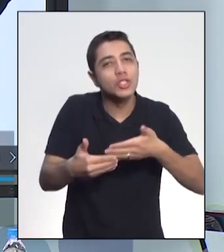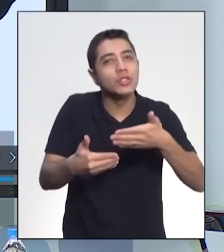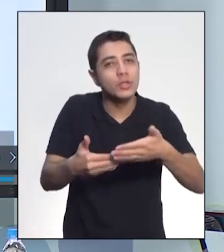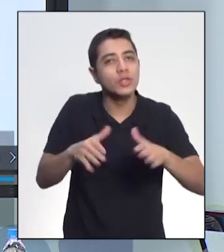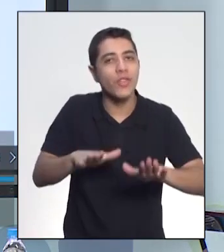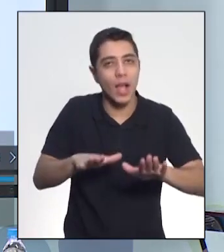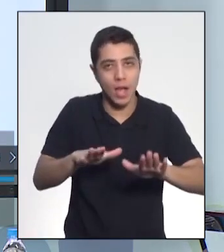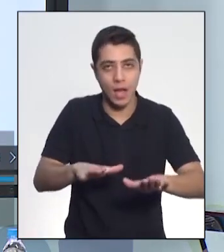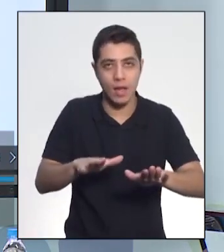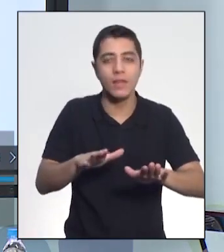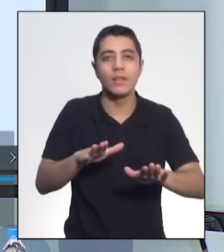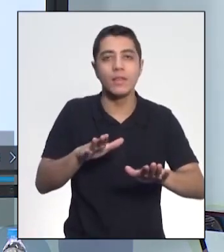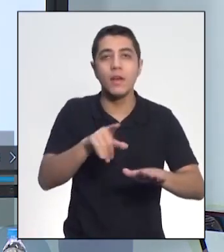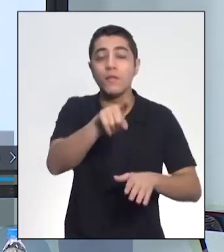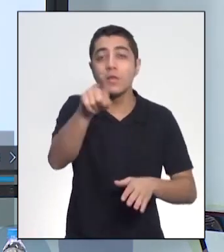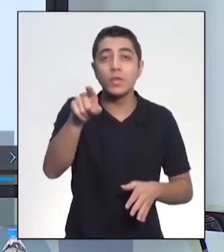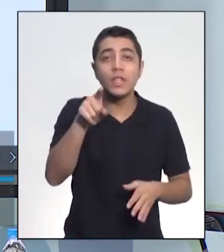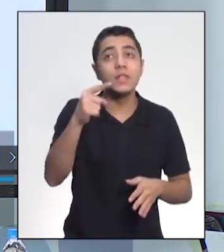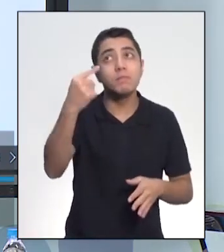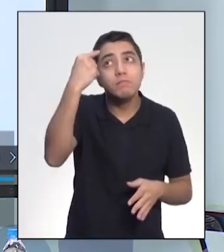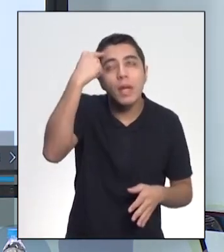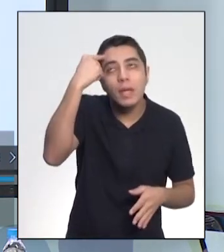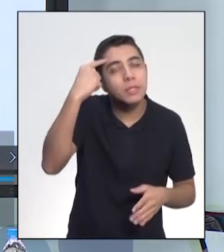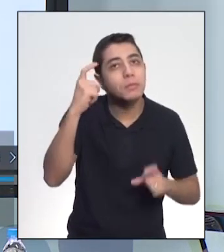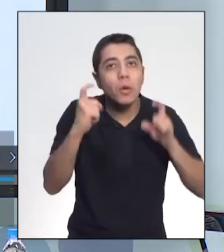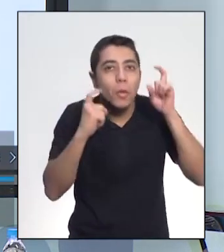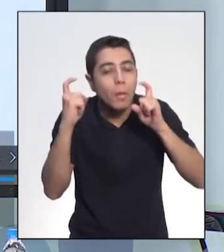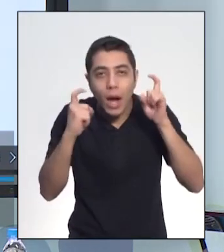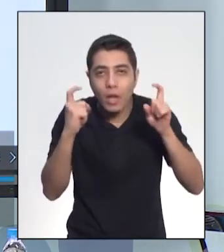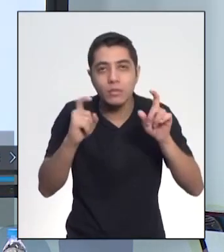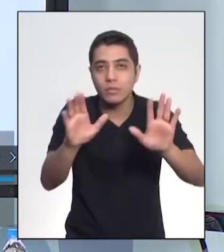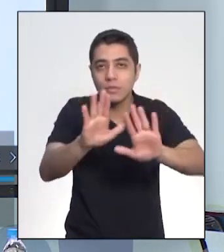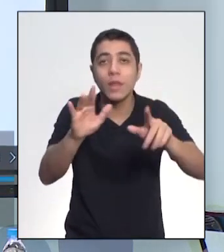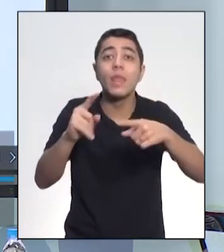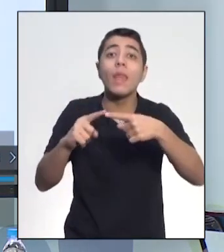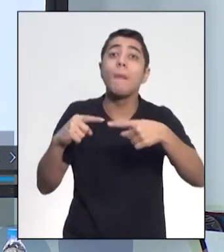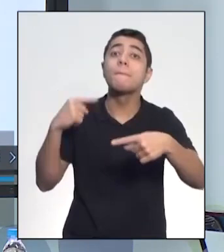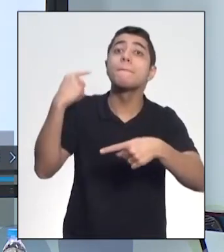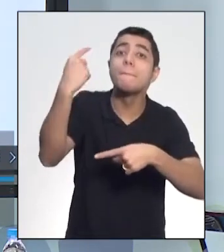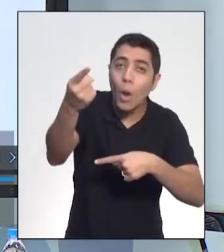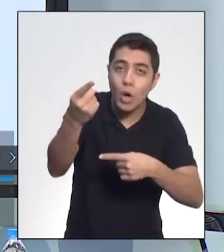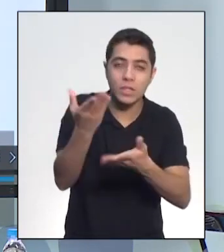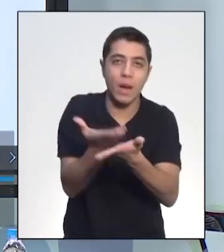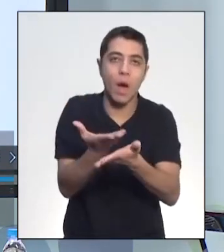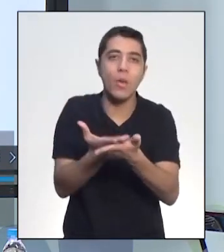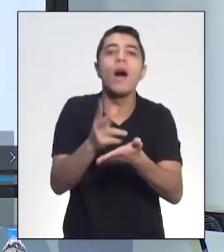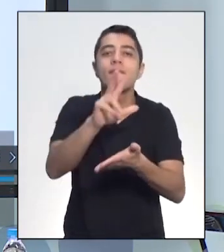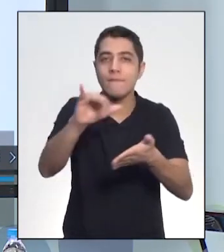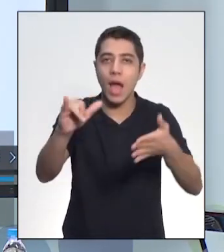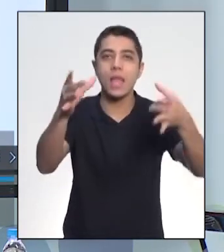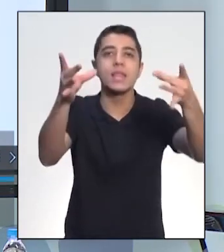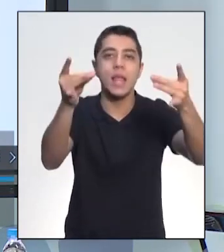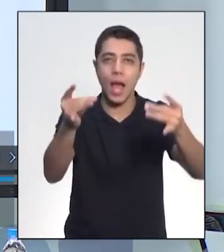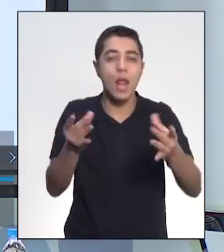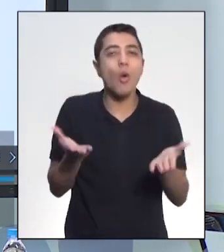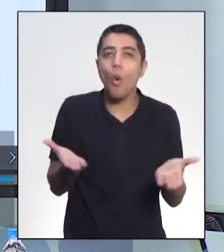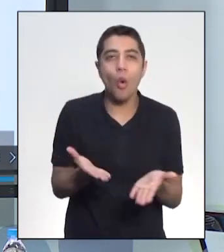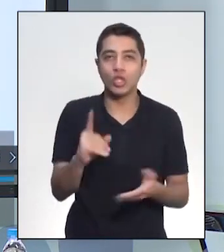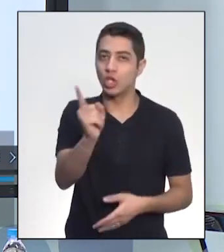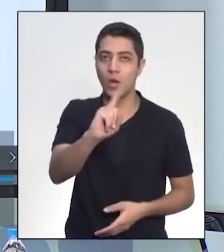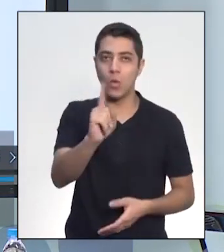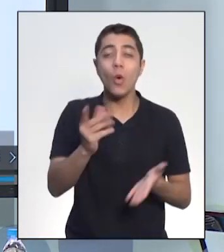praticar isso, tá? Aqui eu só estou ilustrando, porque o objetivo dessa aula de hoje é analisar, perceber o que é cada coisa, tá